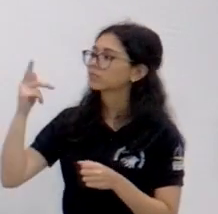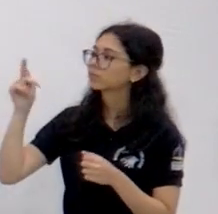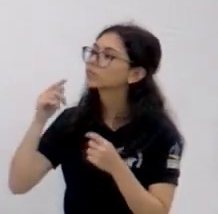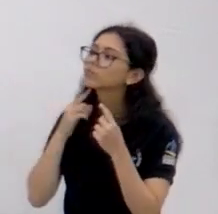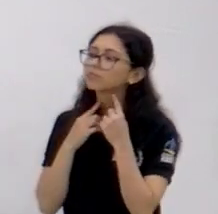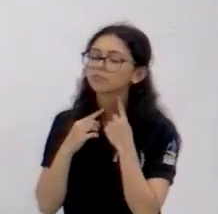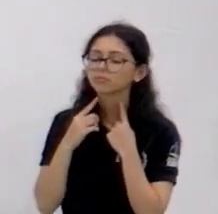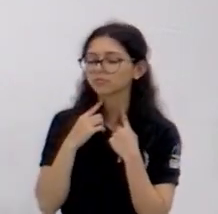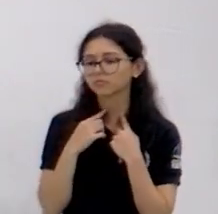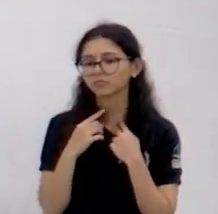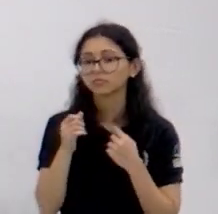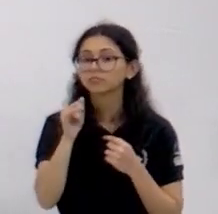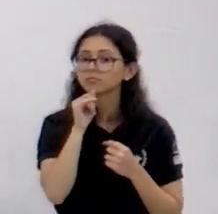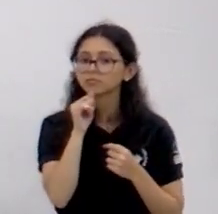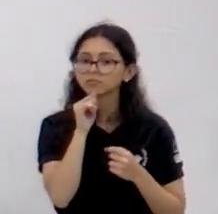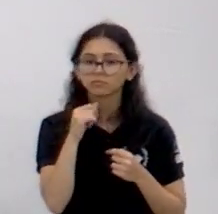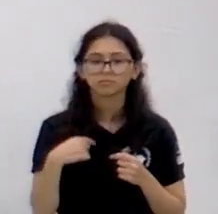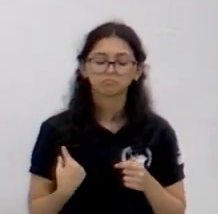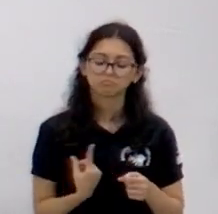nada em nós.